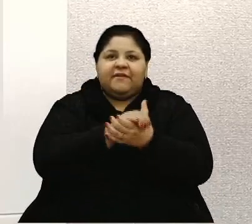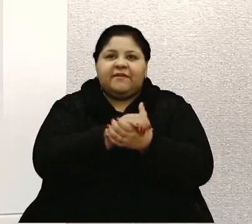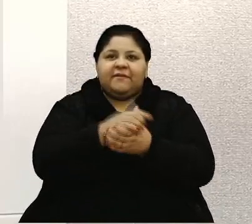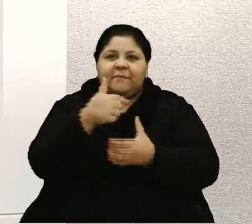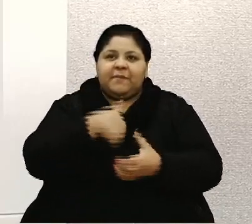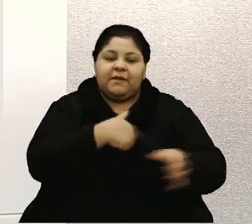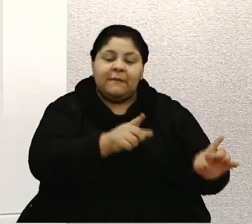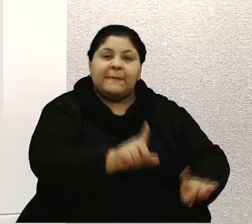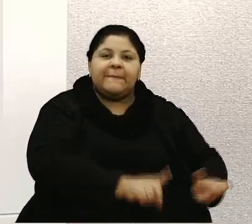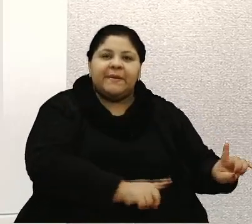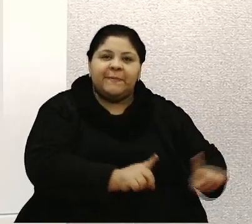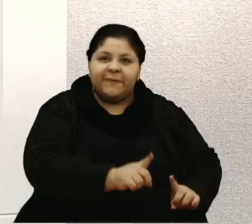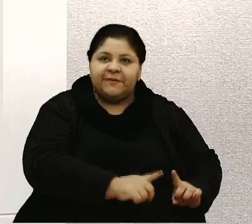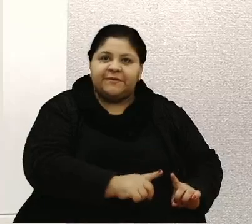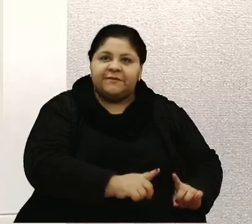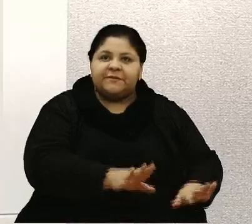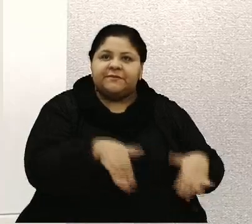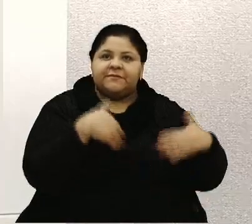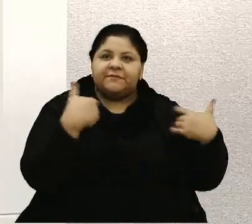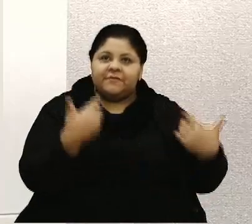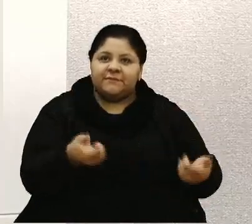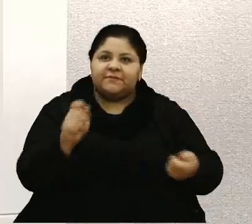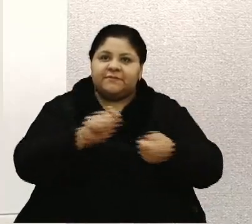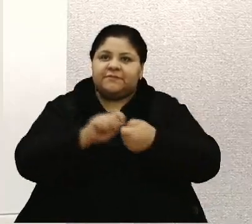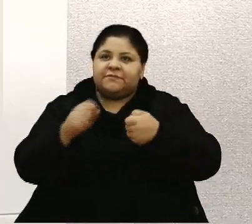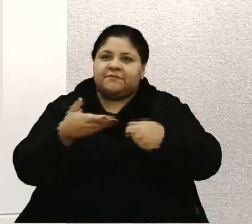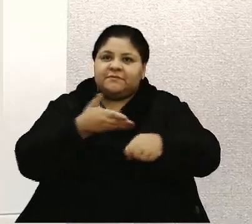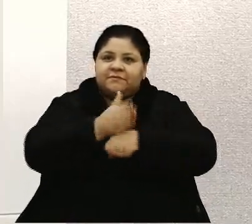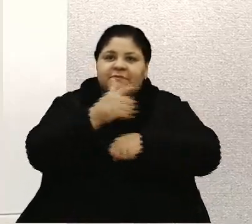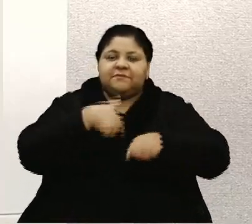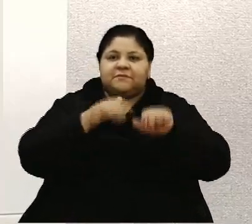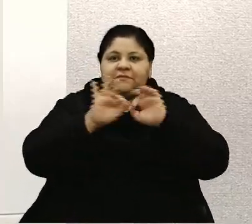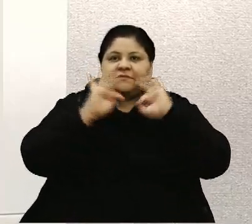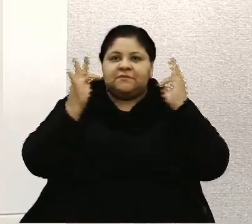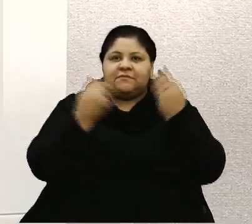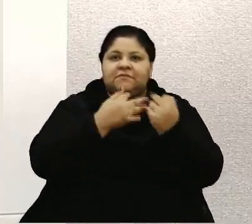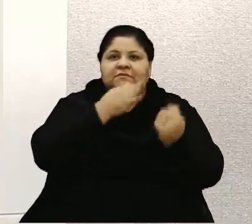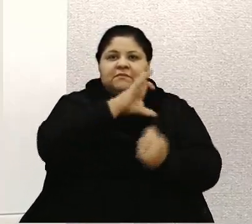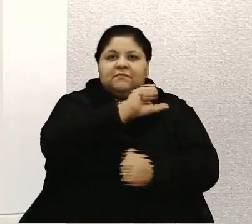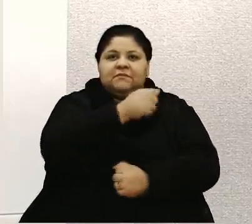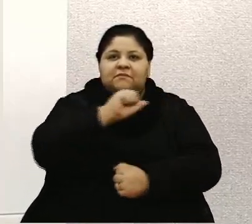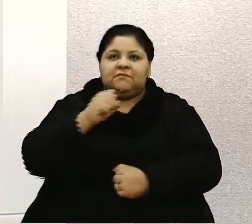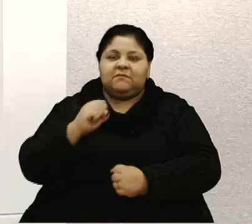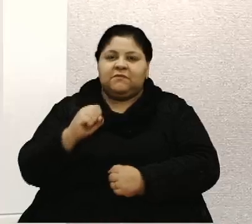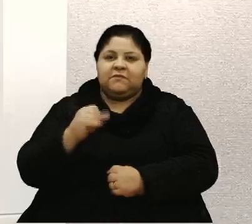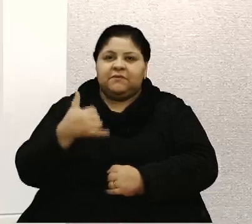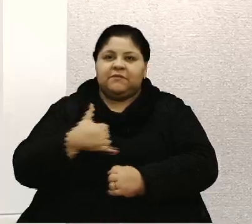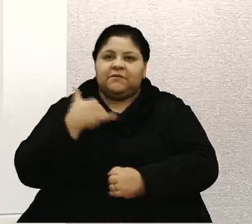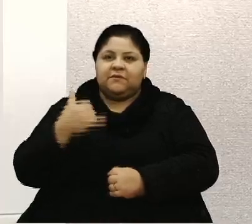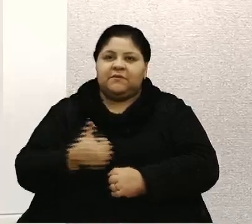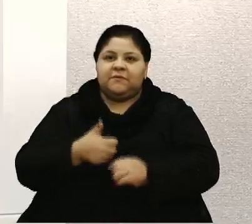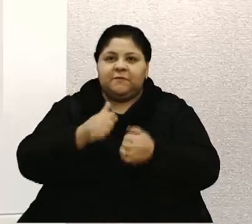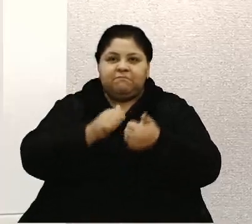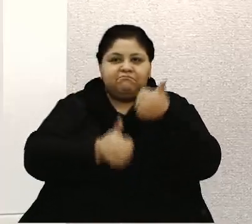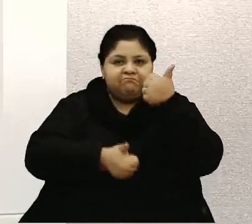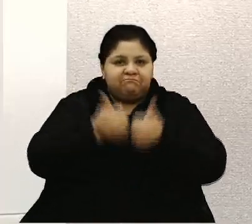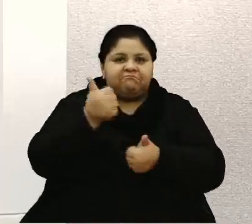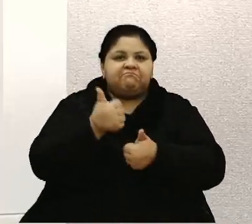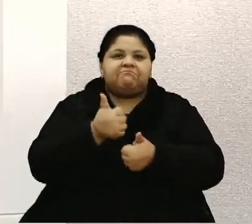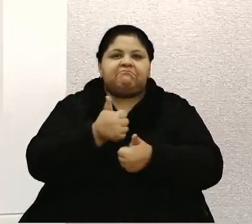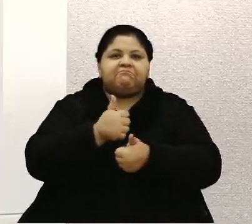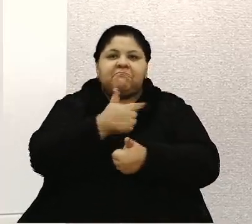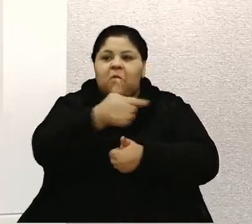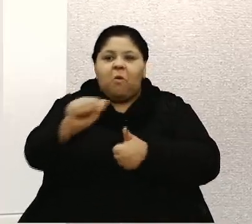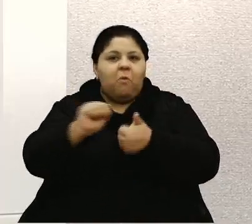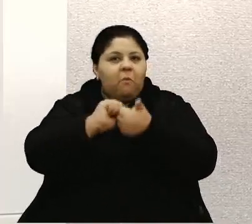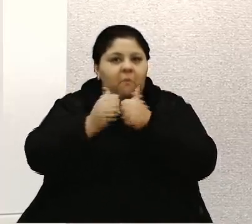prima, né? Então, faz parte da minha família também, 80 anos, jogador de futebol também, né, Cadori? Outro atleta, não